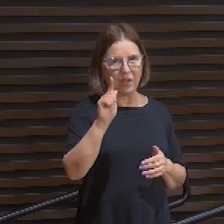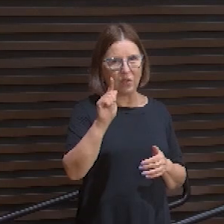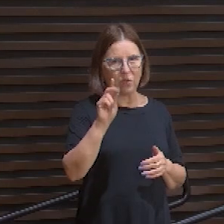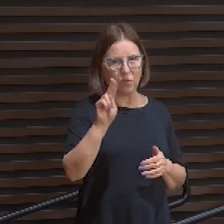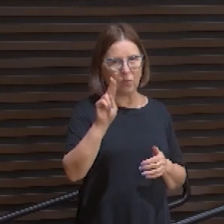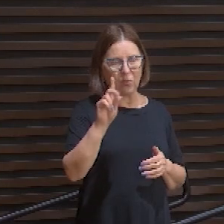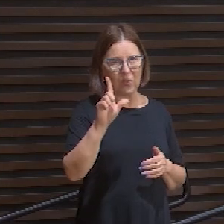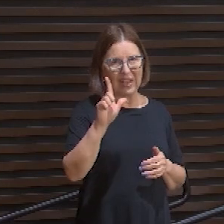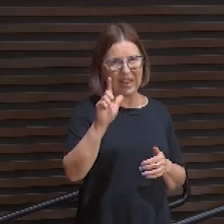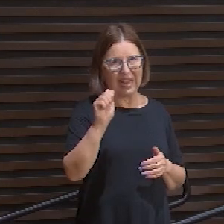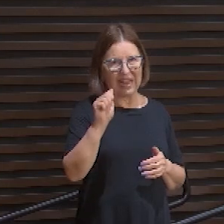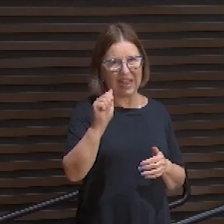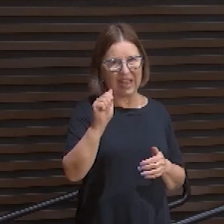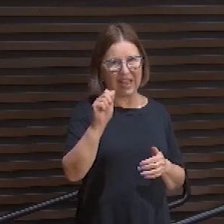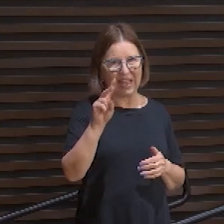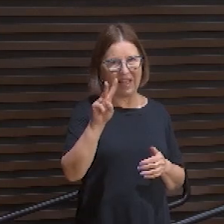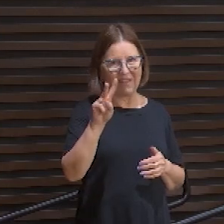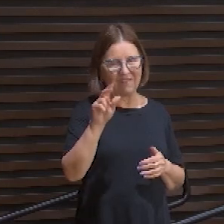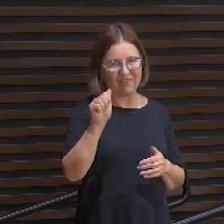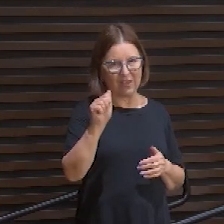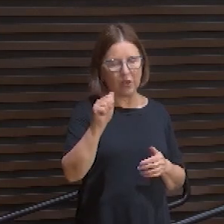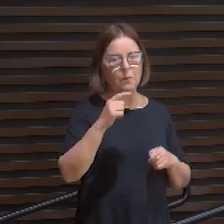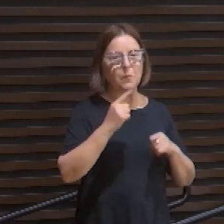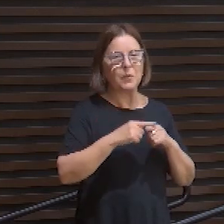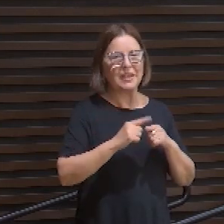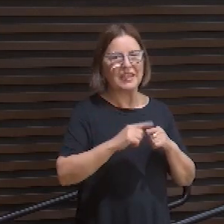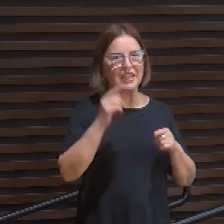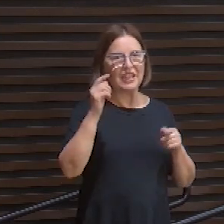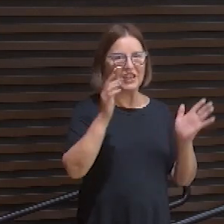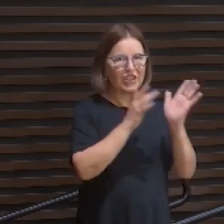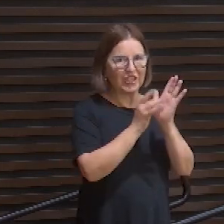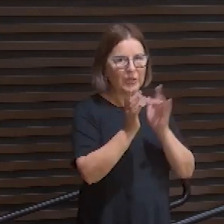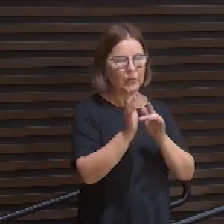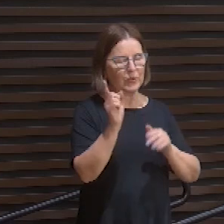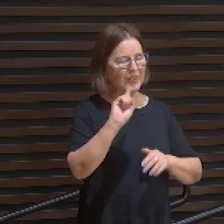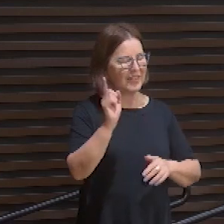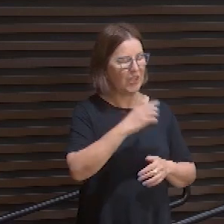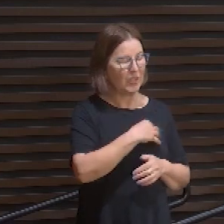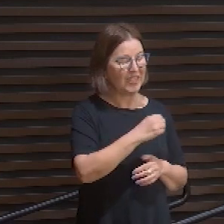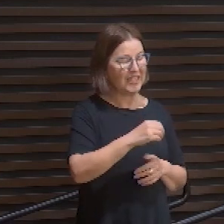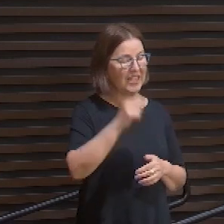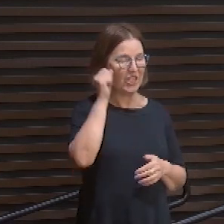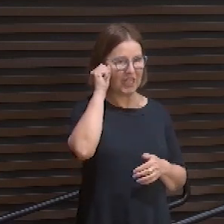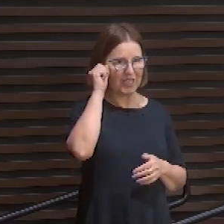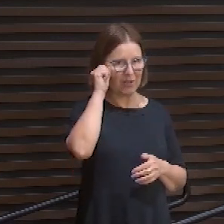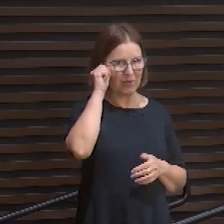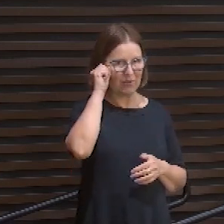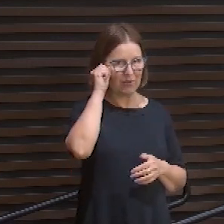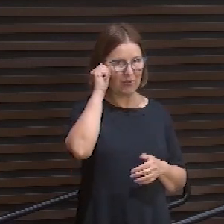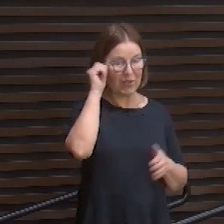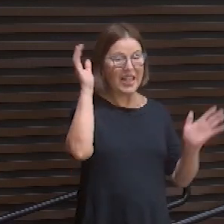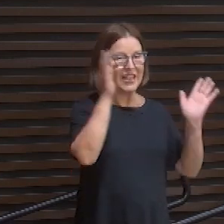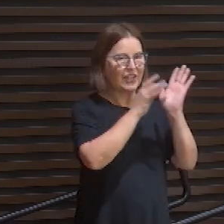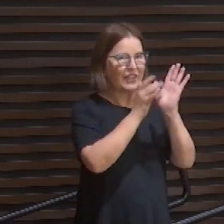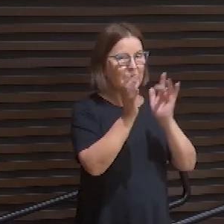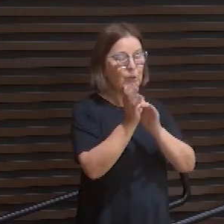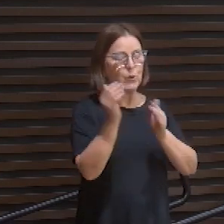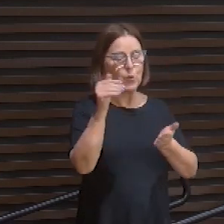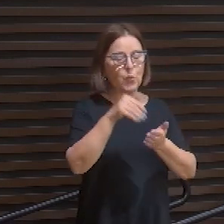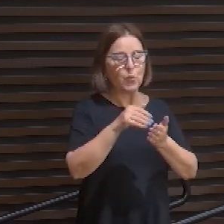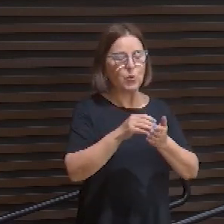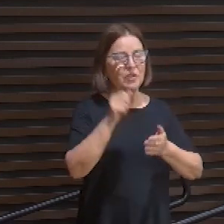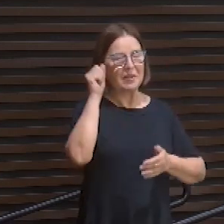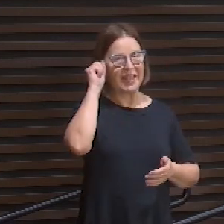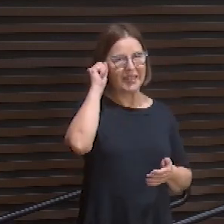Porque ele não era descendente de Adão. Ele era o último Adão. Ele